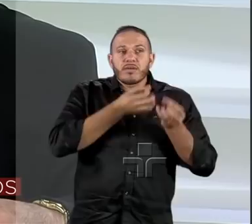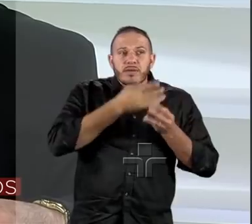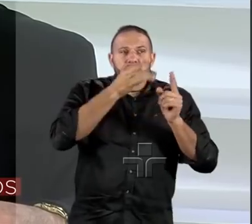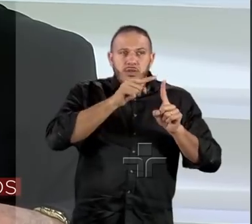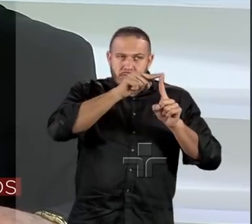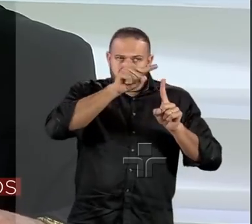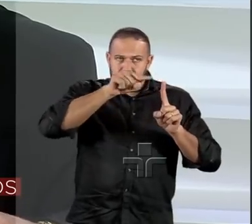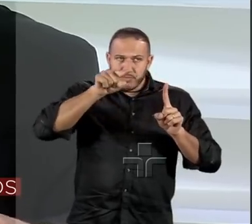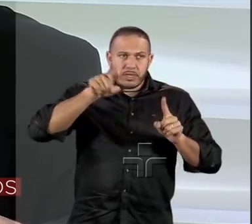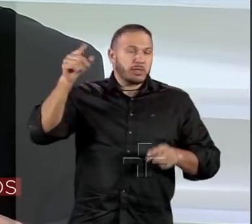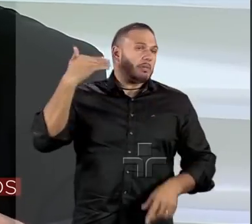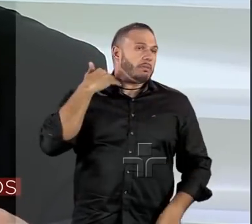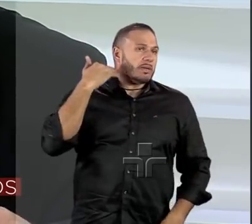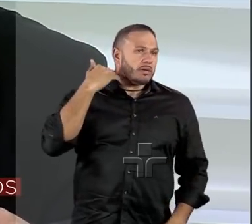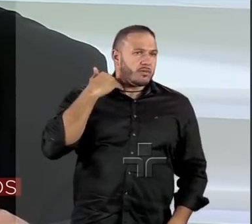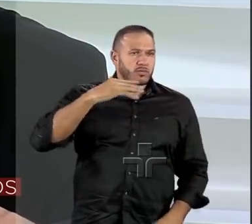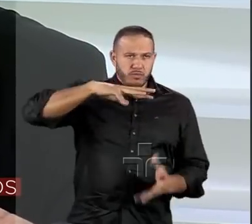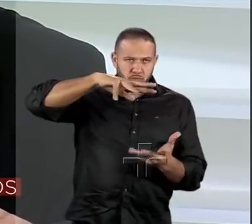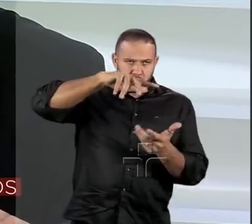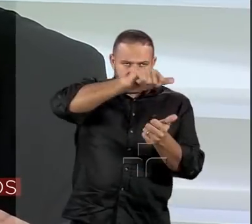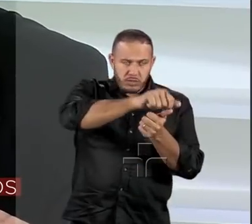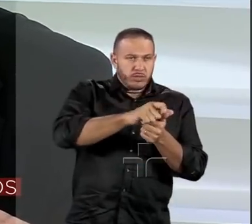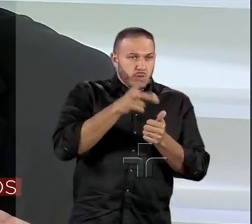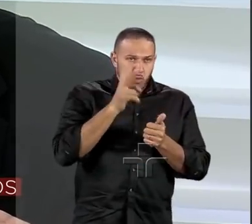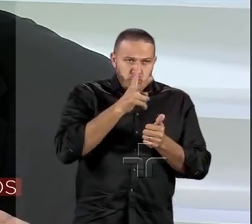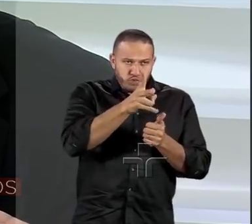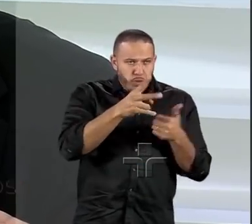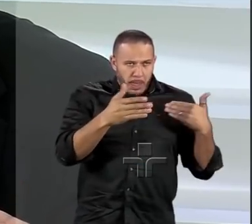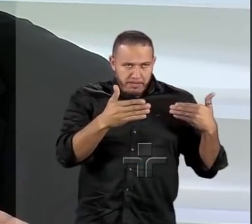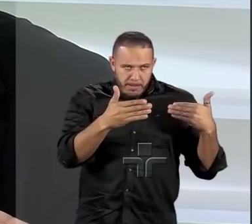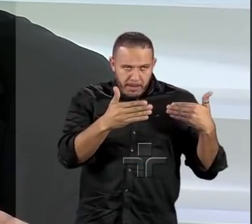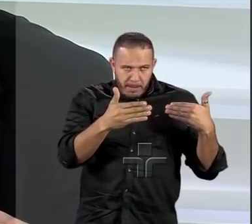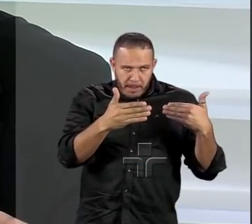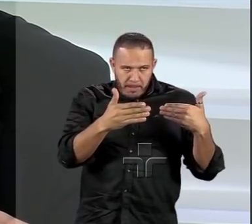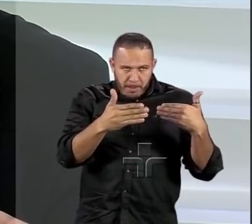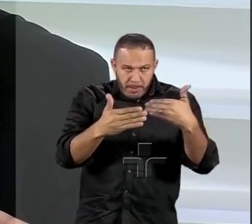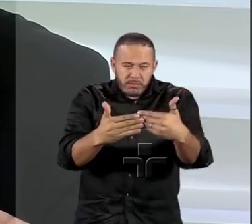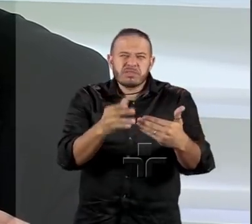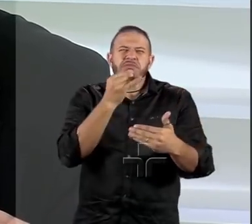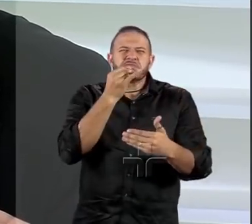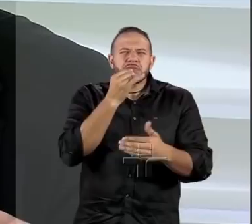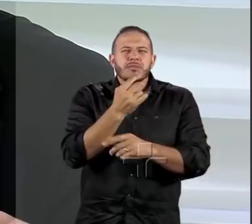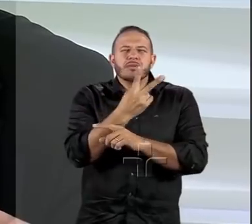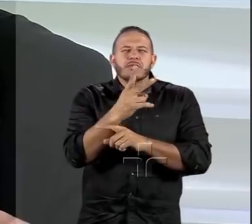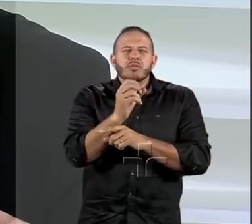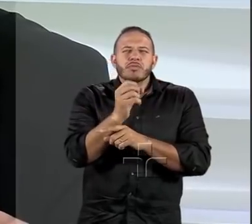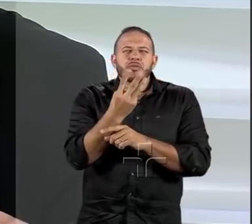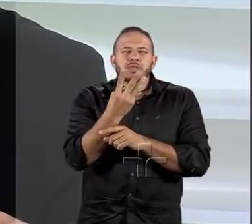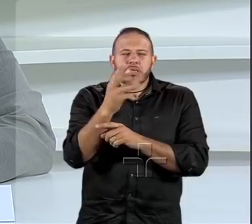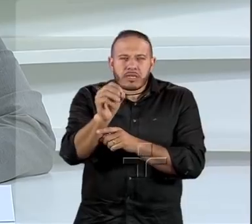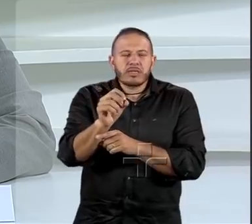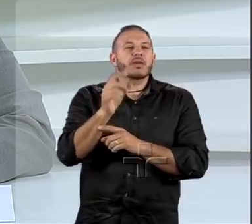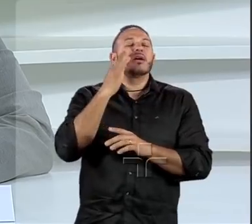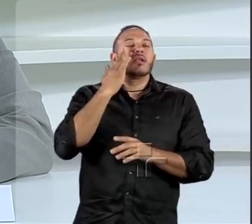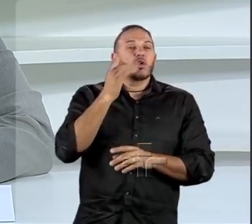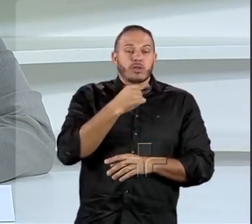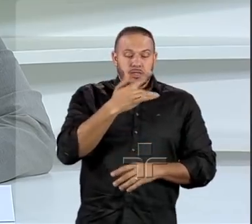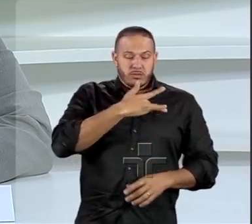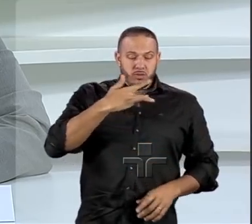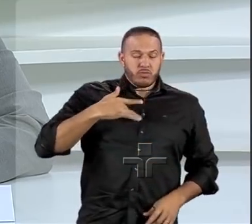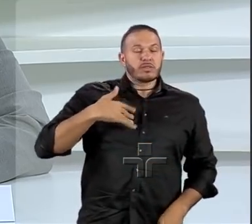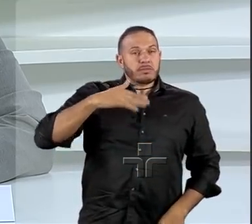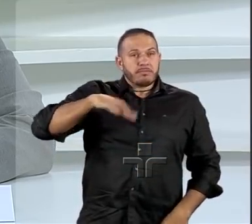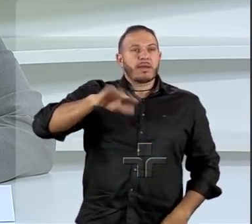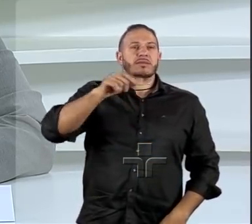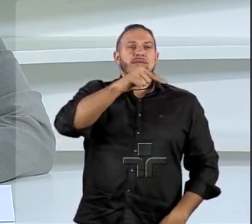que, a seguir no ritmo em que estamos, em 2030, nossa saúde deveria estar custando 701 bilhões por ano.